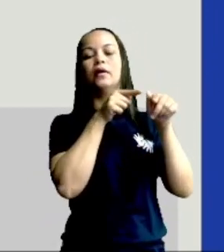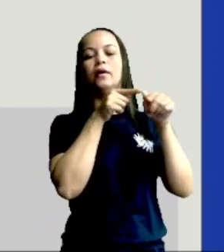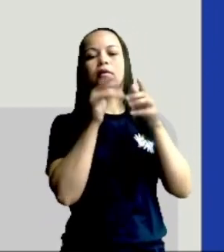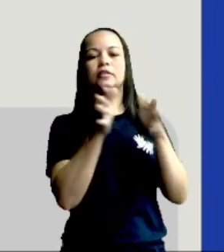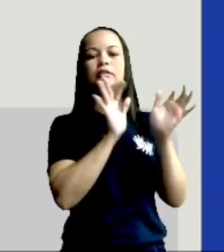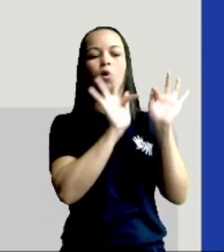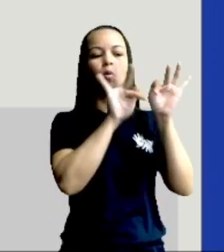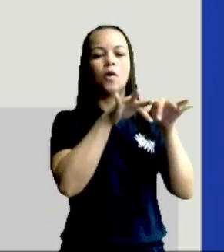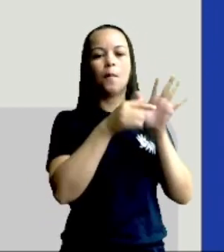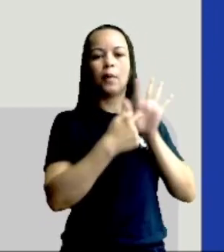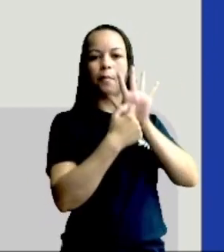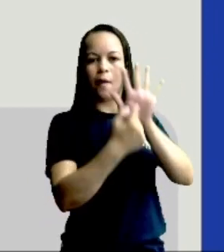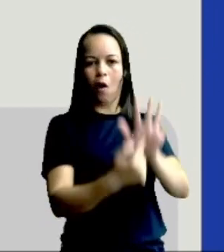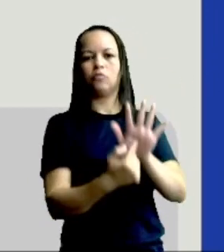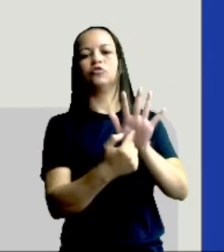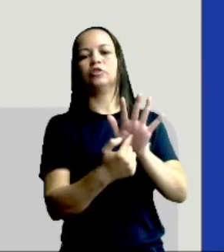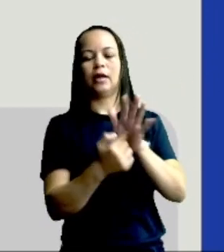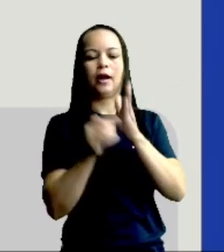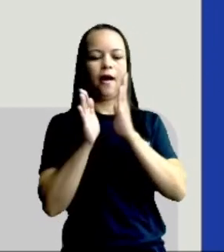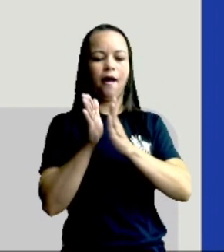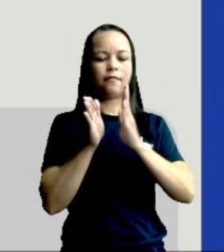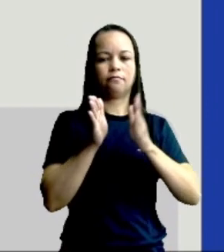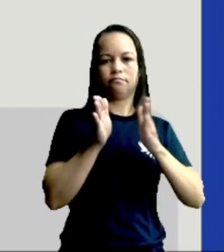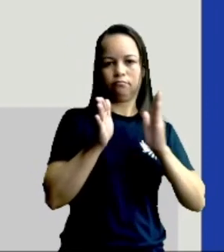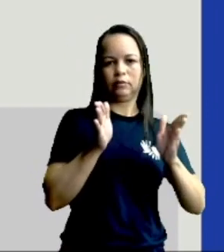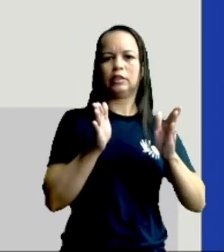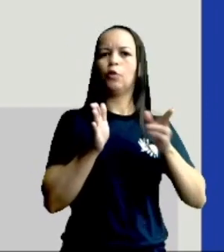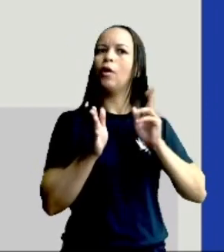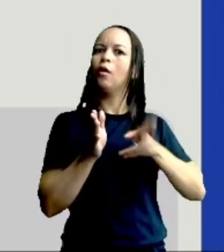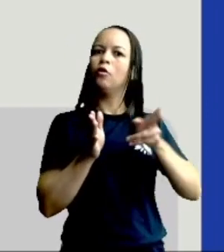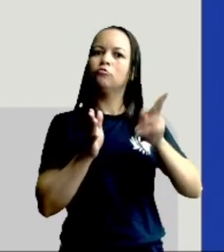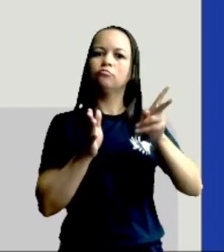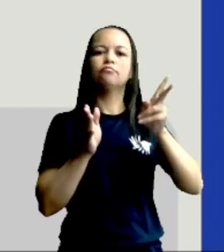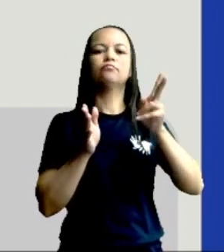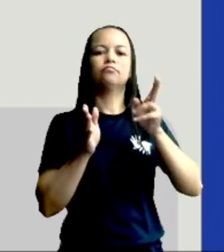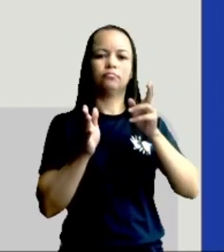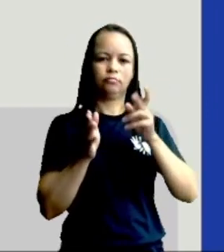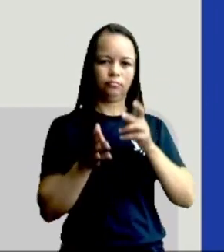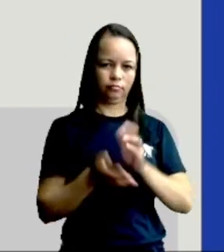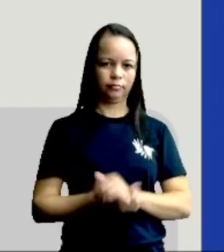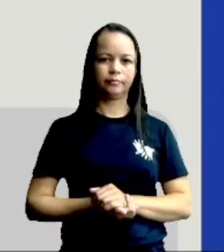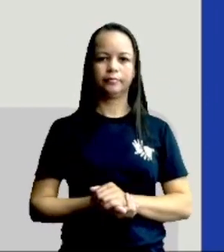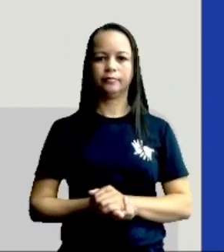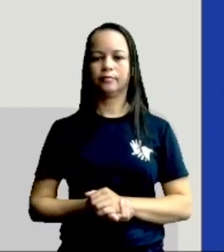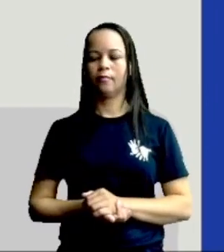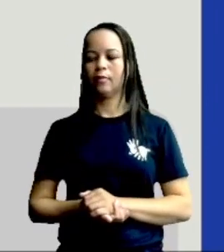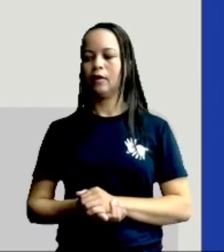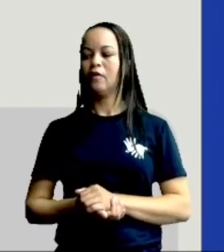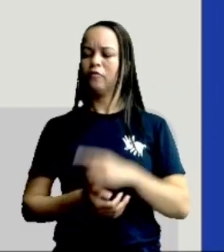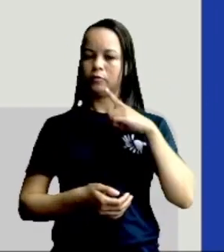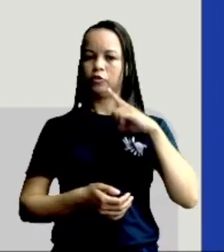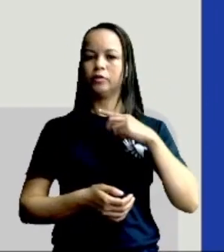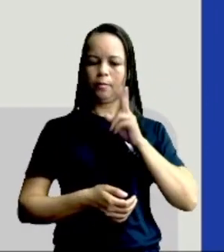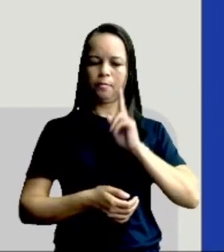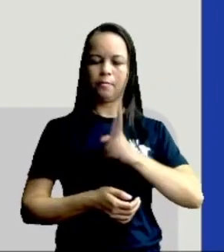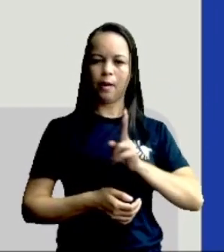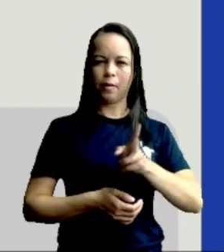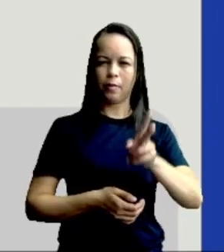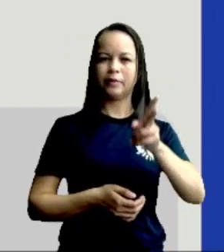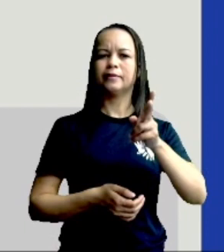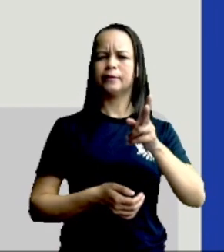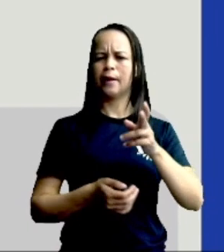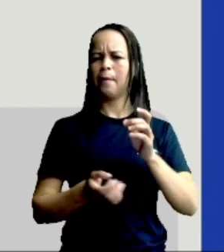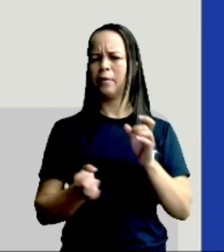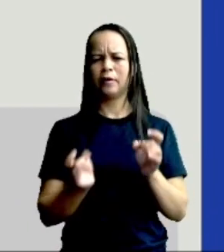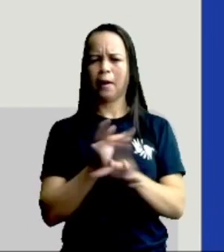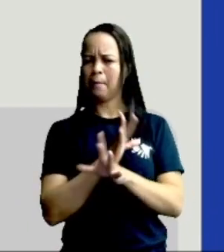são para indicar que a sequência apresenta infinitos termos. Então, vão ter infinitos termos. Se eu descobrir aí